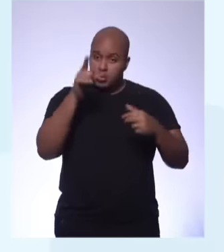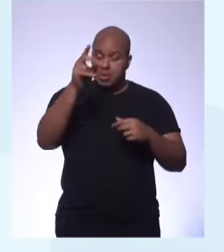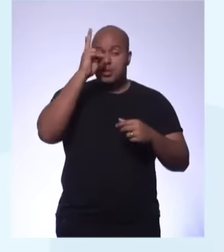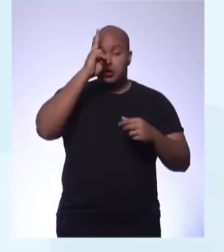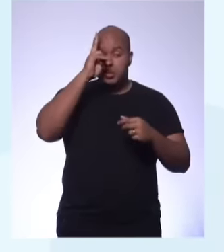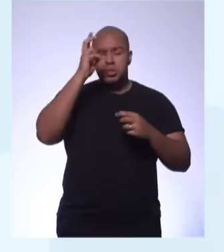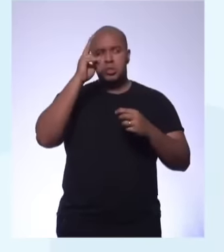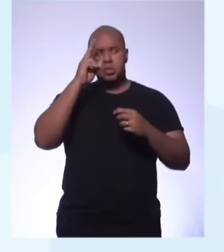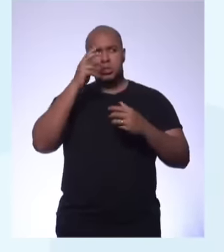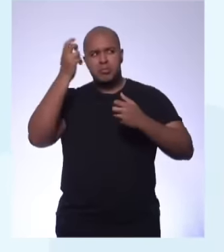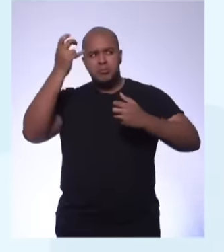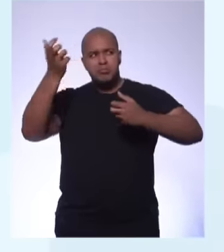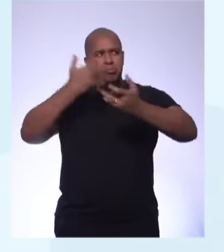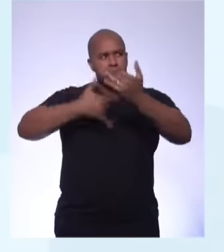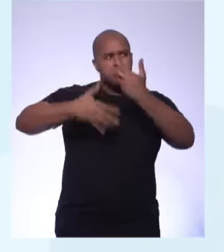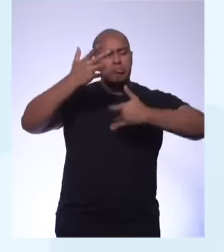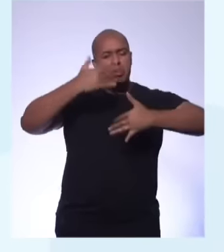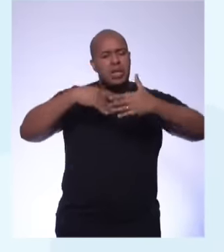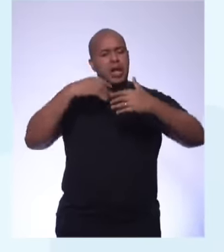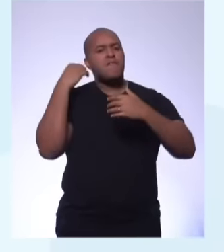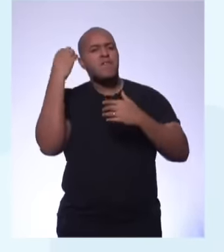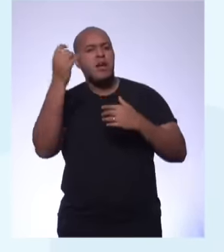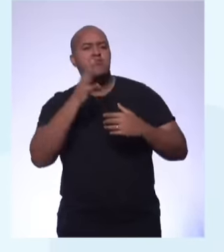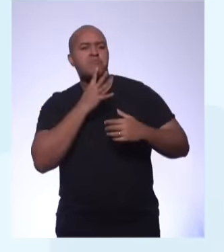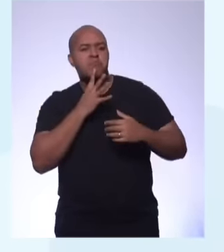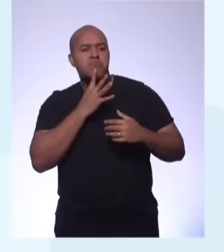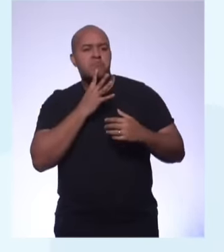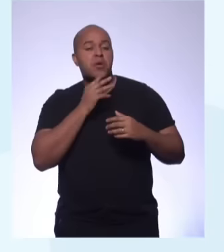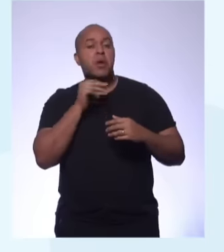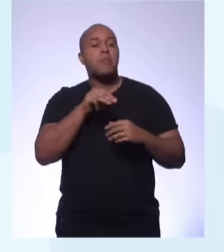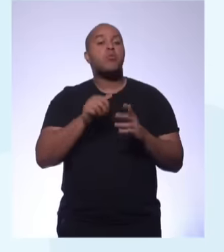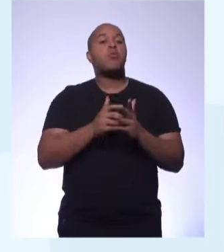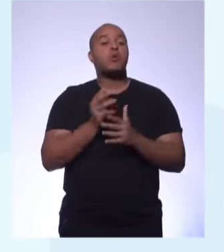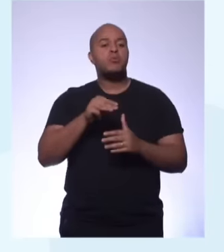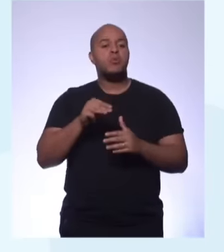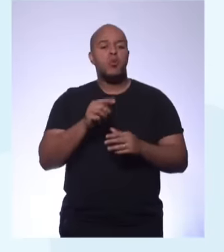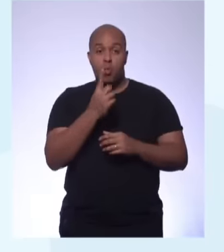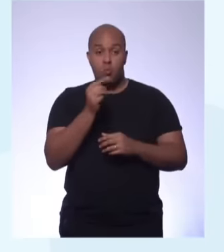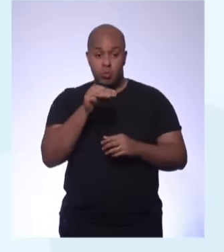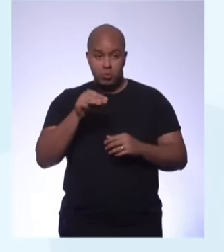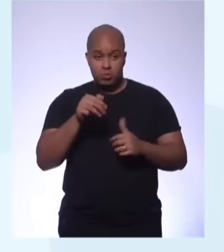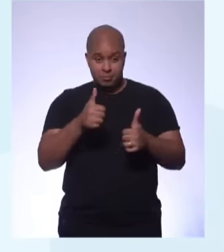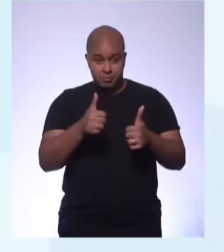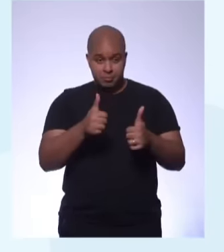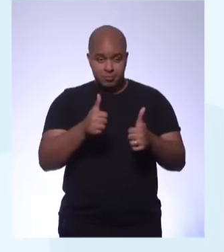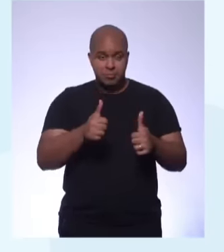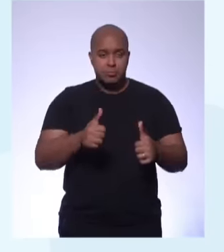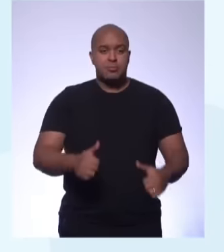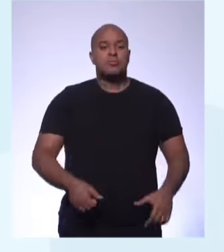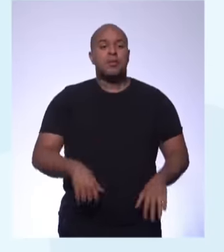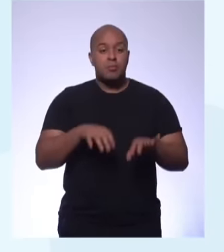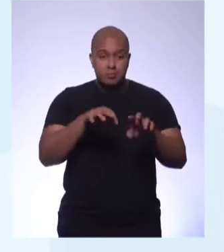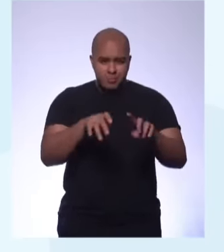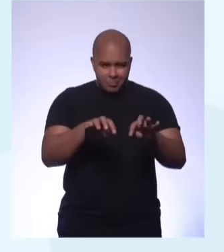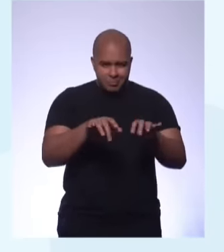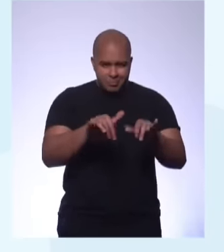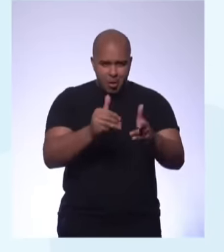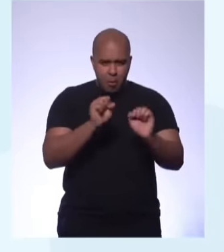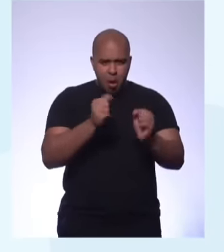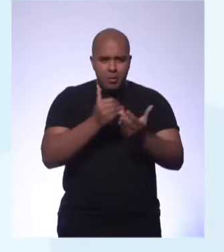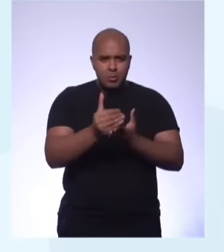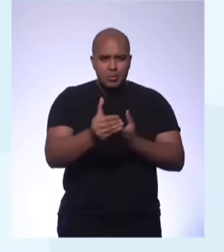registravam em suas viagens. Quantos minutos, professora? Daremos 1 minuto. 1 minuto, dedinho no teclado